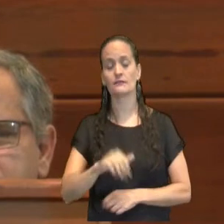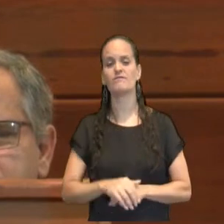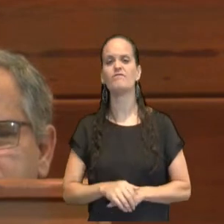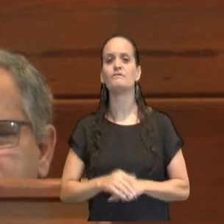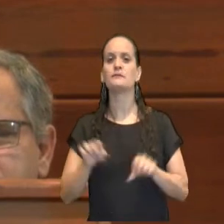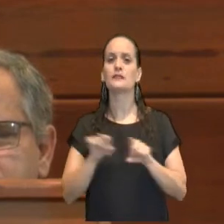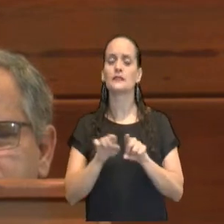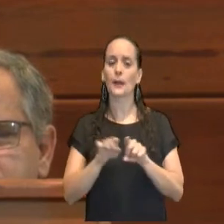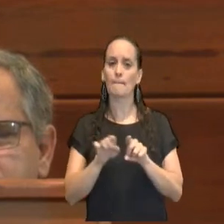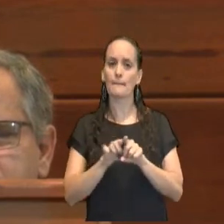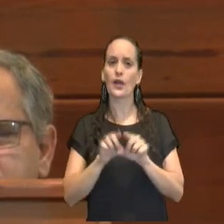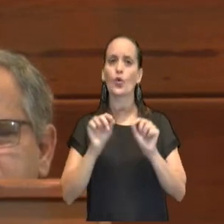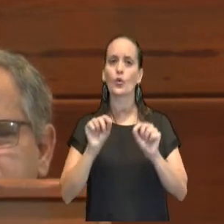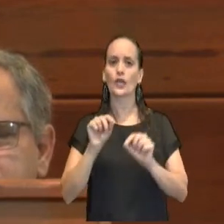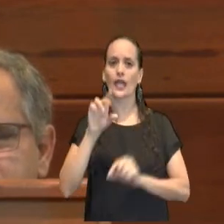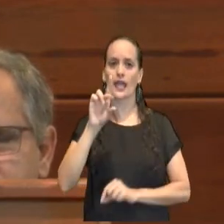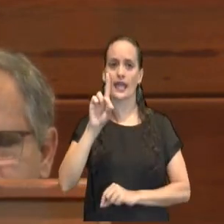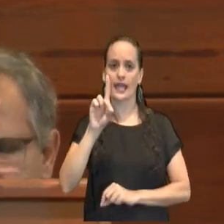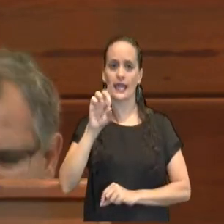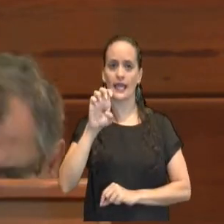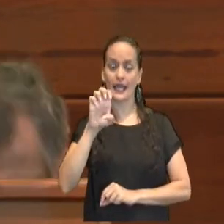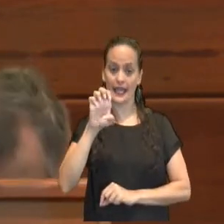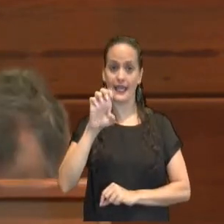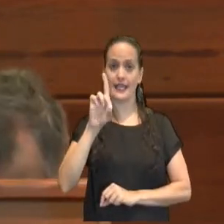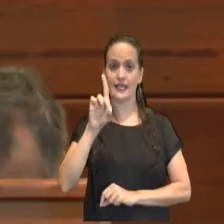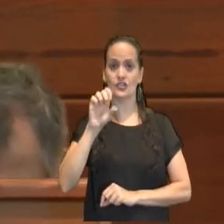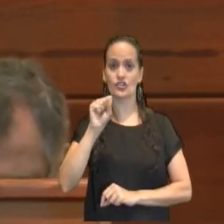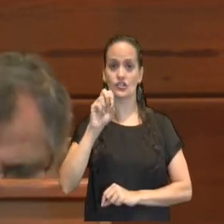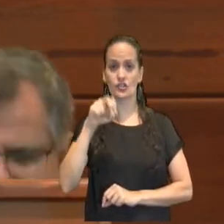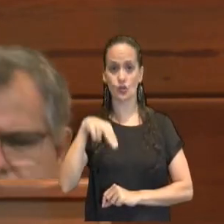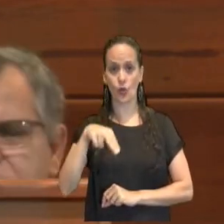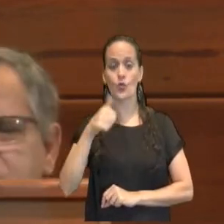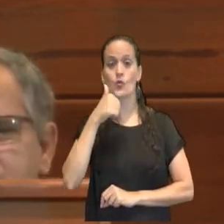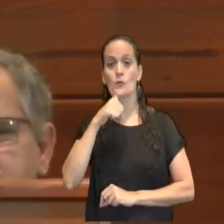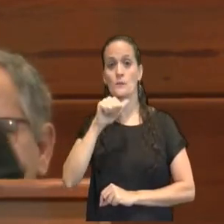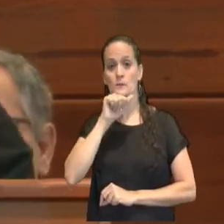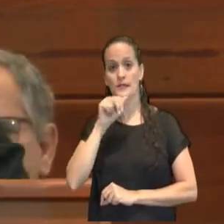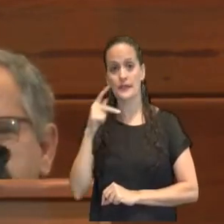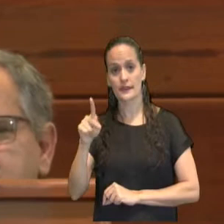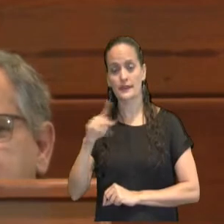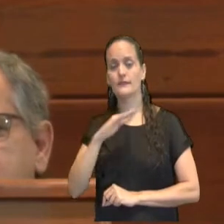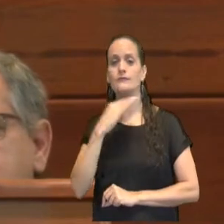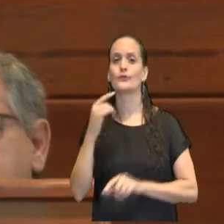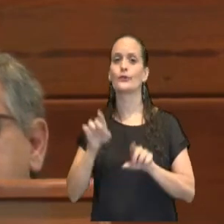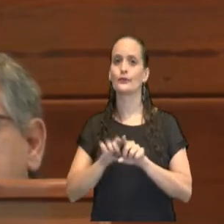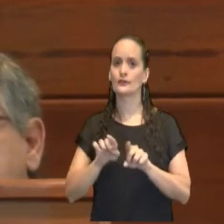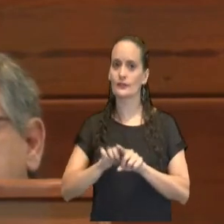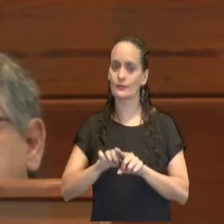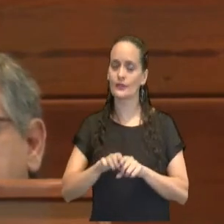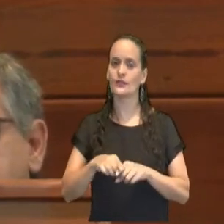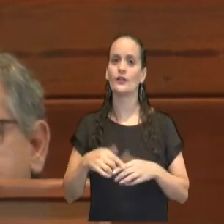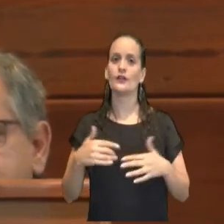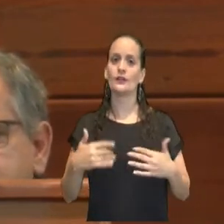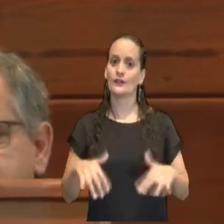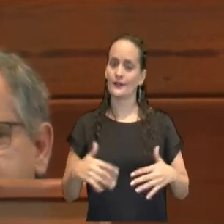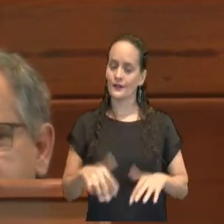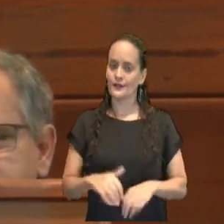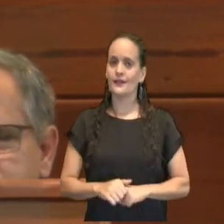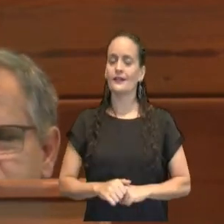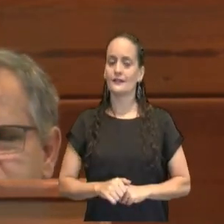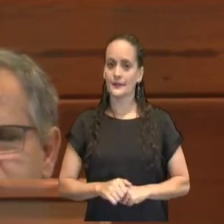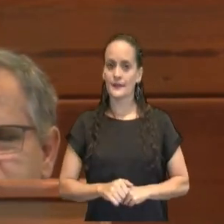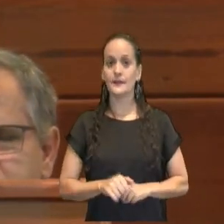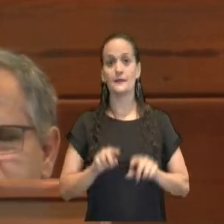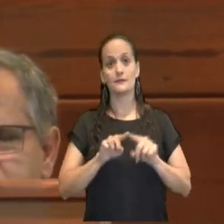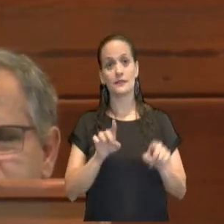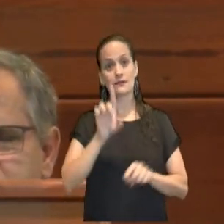irmão Edson, que perdeu a sua mãe ontem. Vamos estar colocando diante do Senhor estas vidas, esses queridos irmãos. Você que